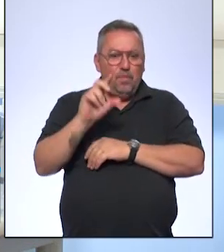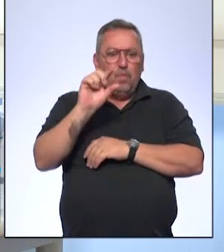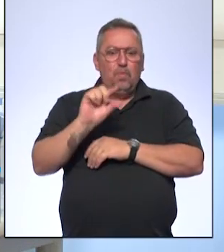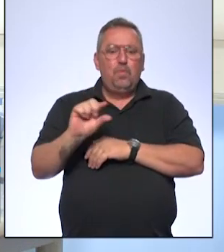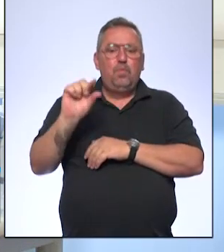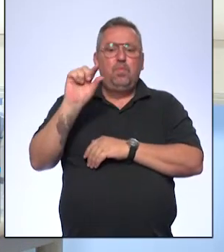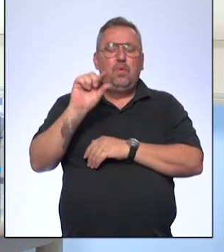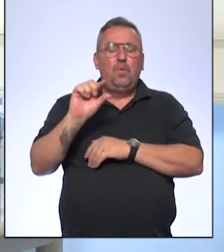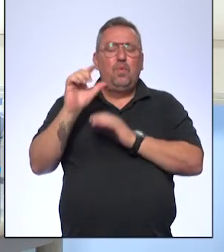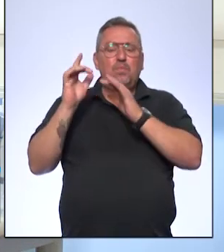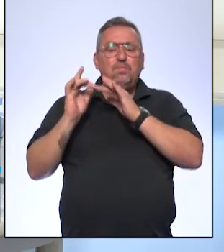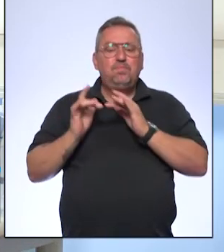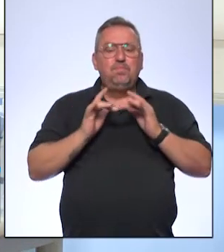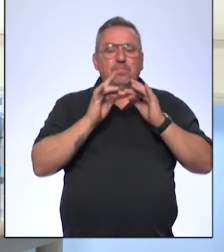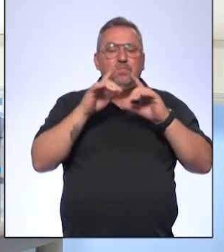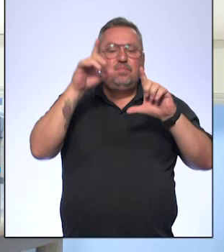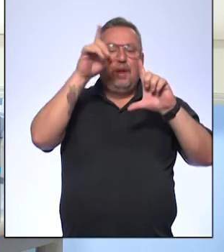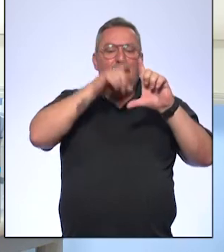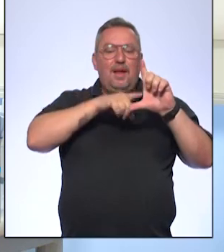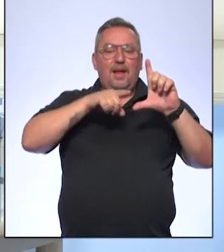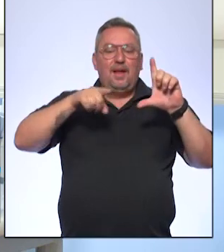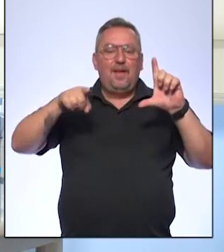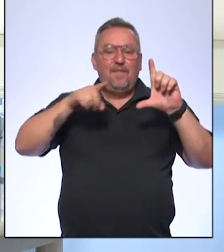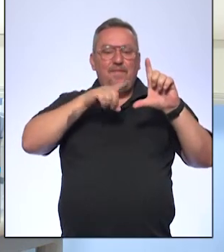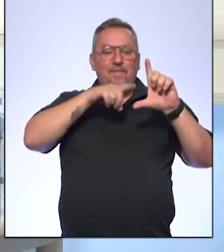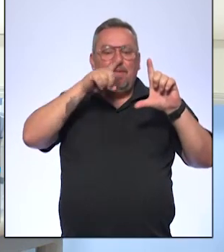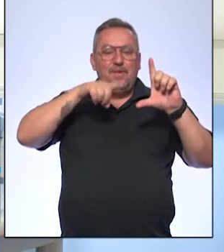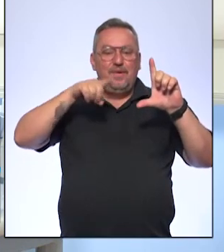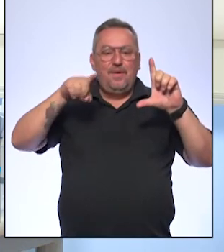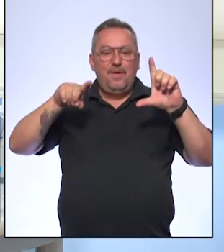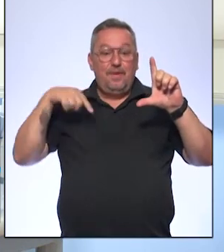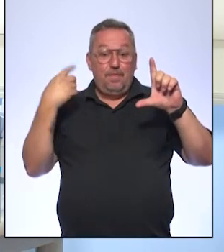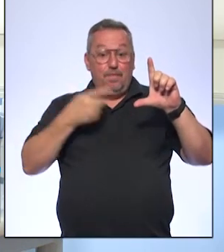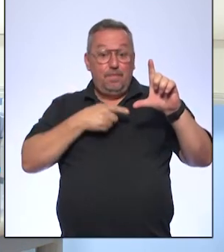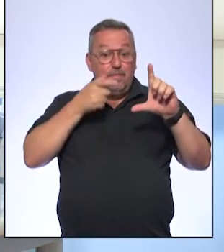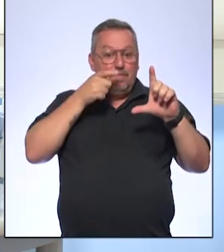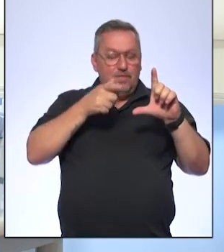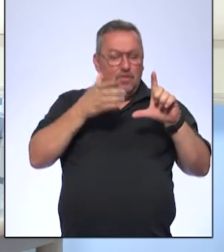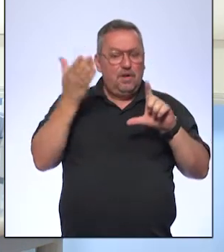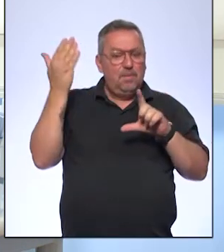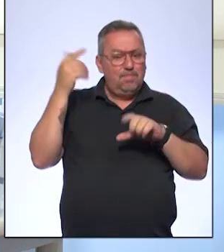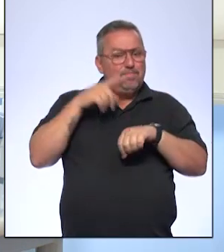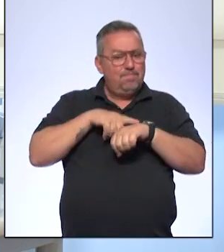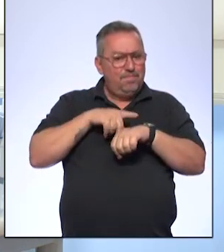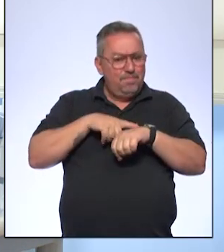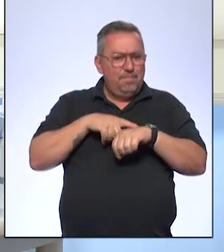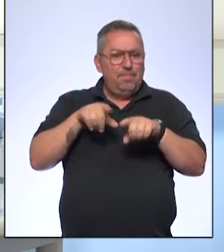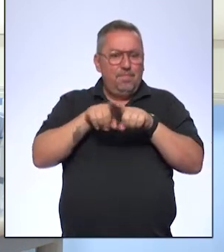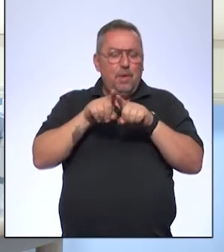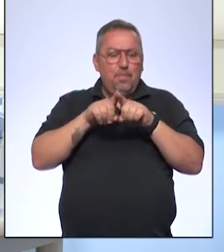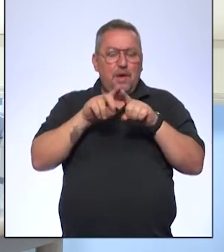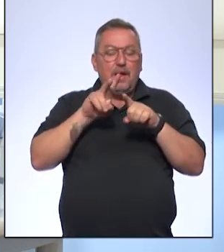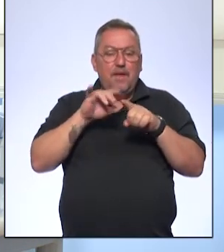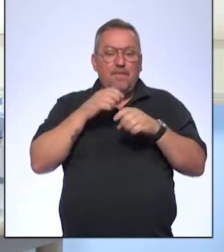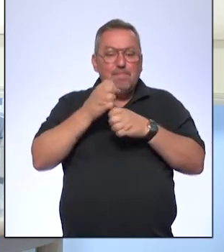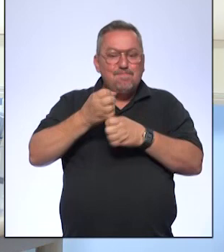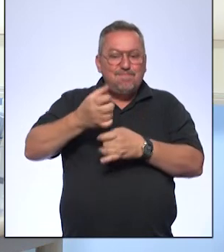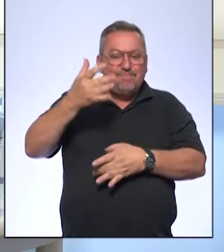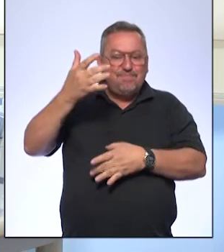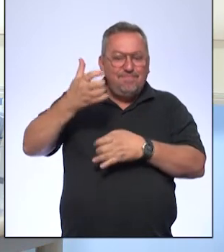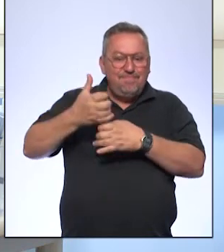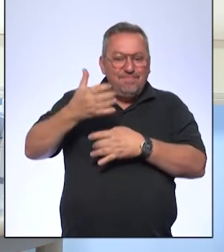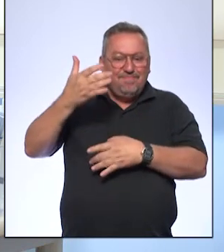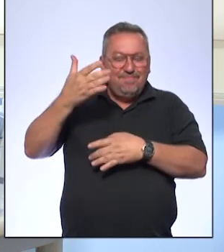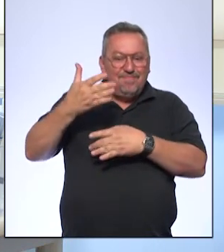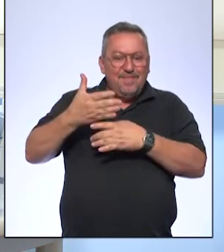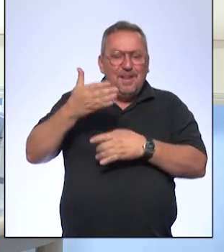pouquinho relacionados a gráficos, né, que nós estamos vendo aí faz um tempinho, né? E quem vai ser porta-voz de